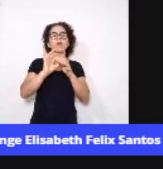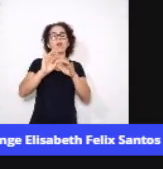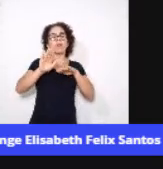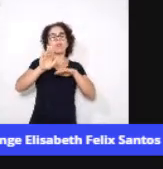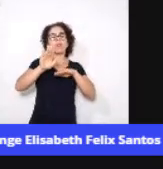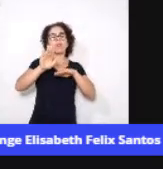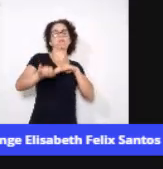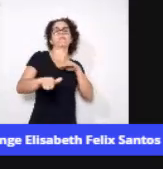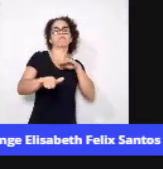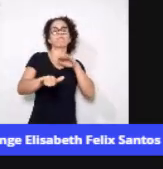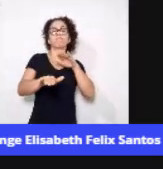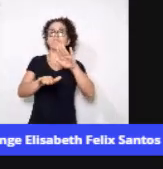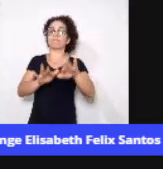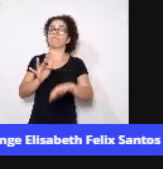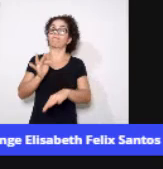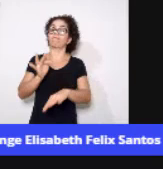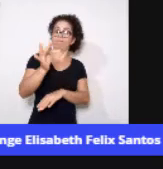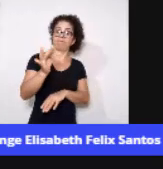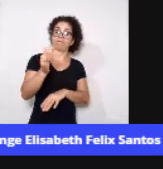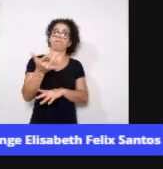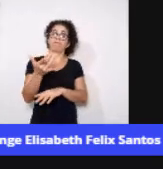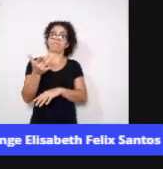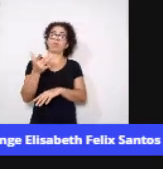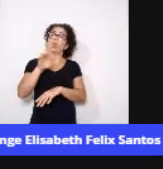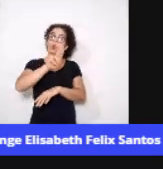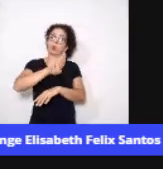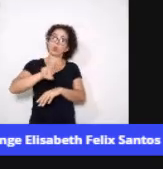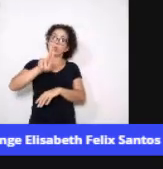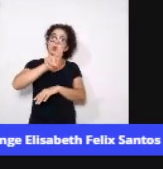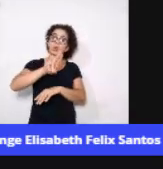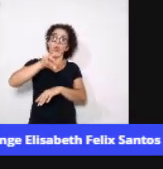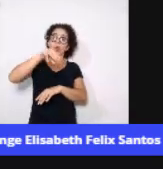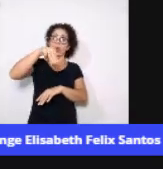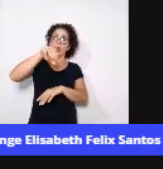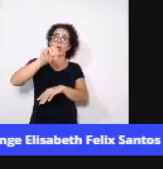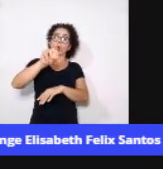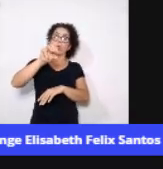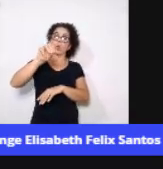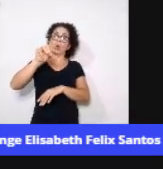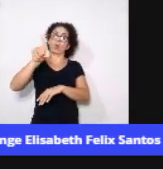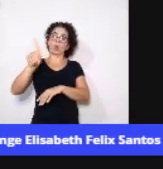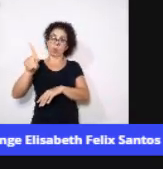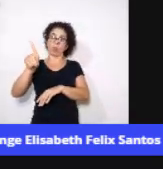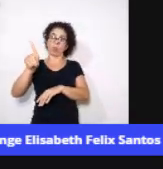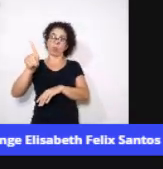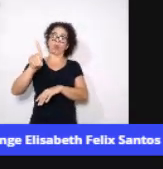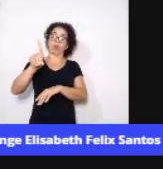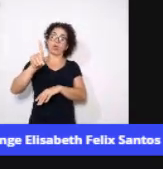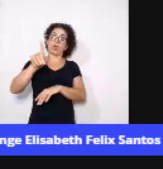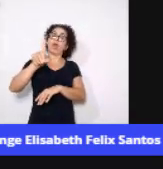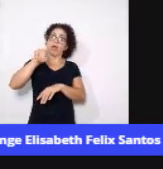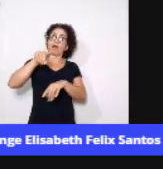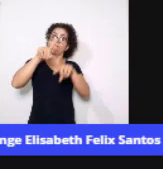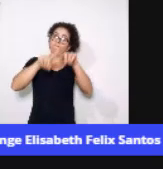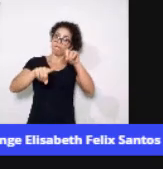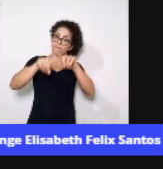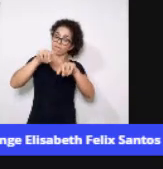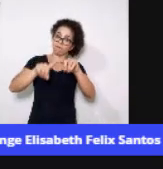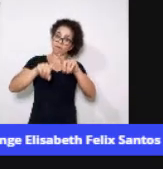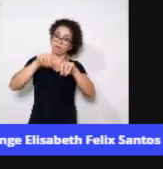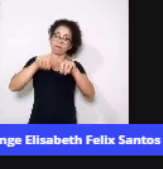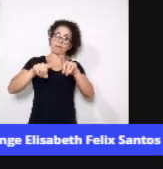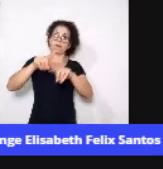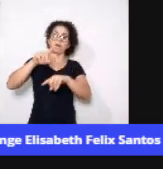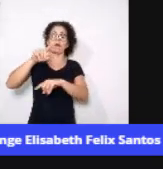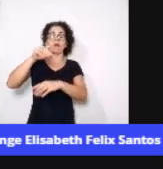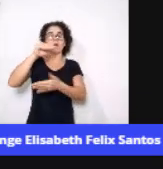adiante, utilizando o Moodle, que é uma ferramenta que a Secretaria Municipal de Educação